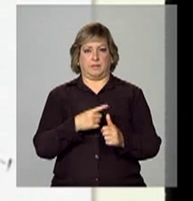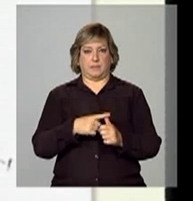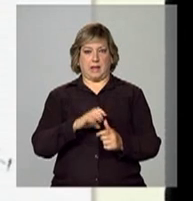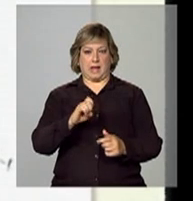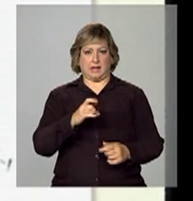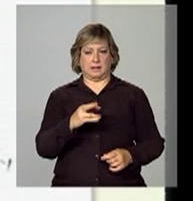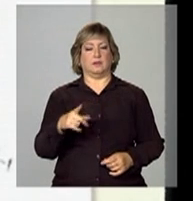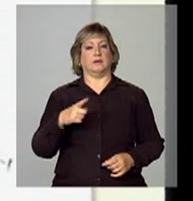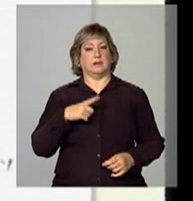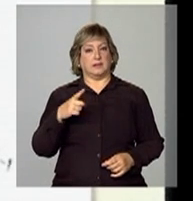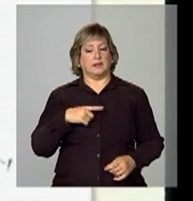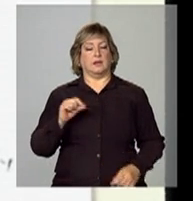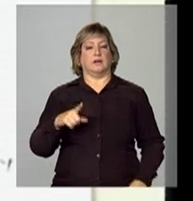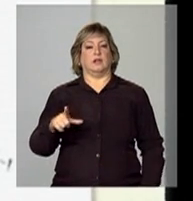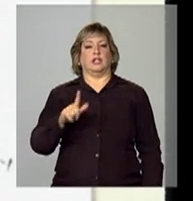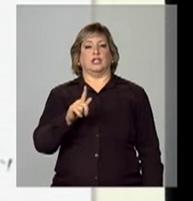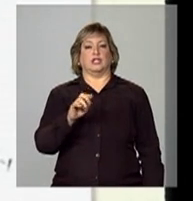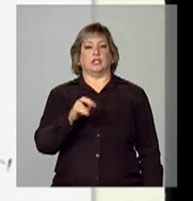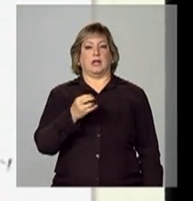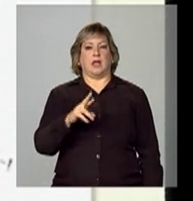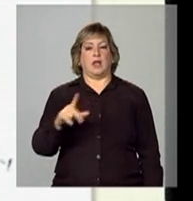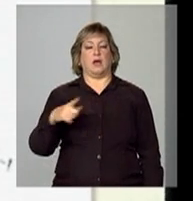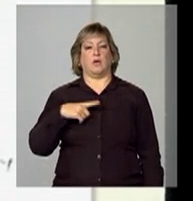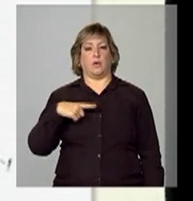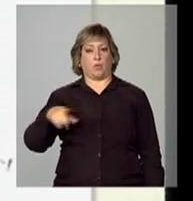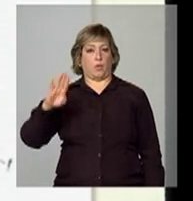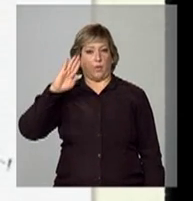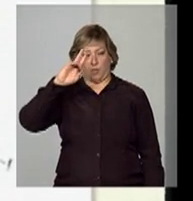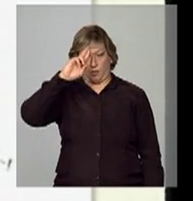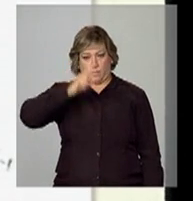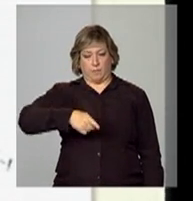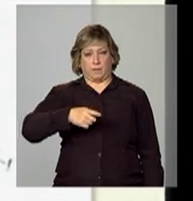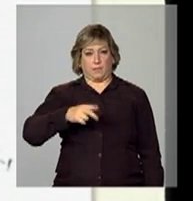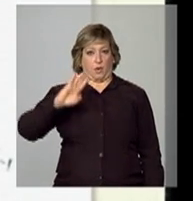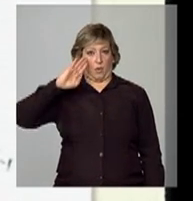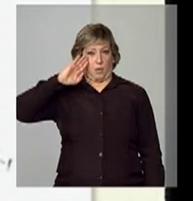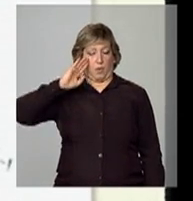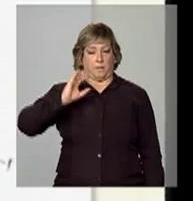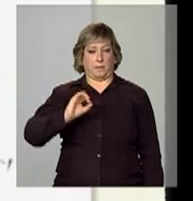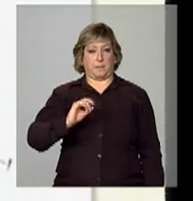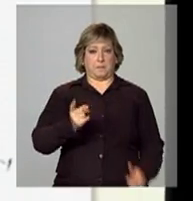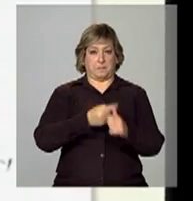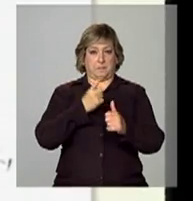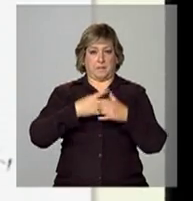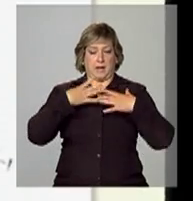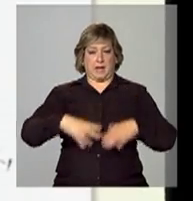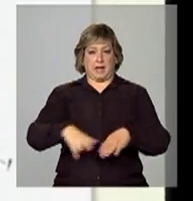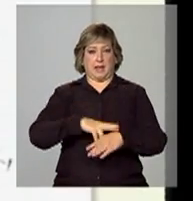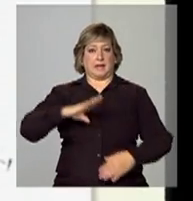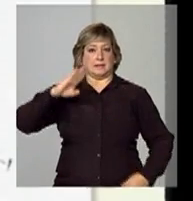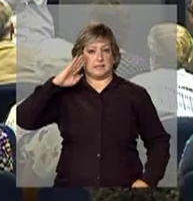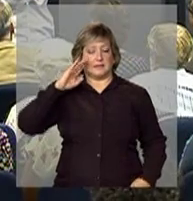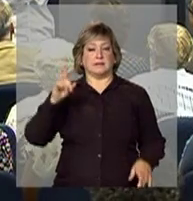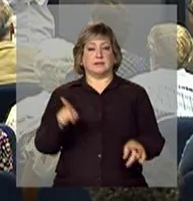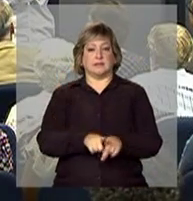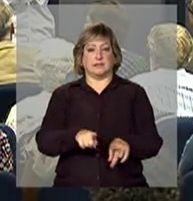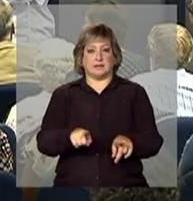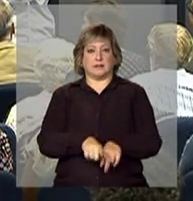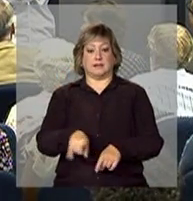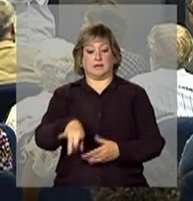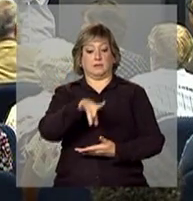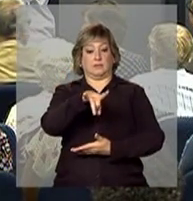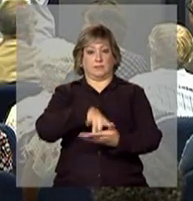pelo general Ciseno Sarmento, comandante, então, do 1º Exército, e pelo chefe do Estado-Maior, é só a autenticidade do